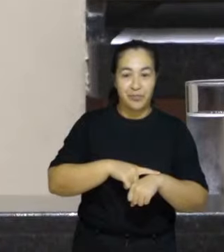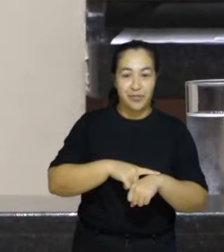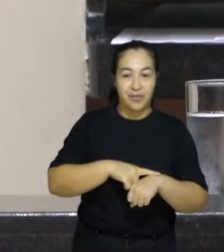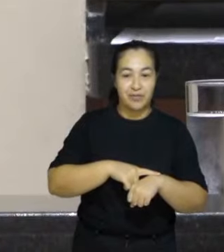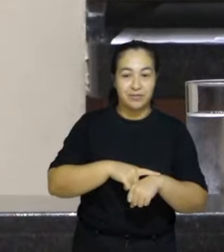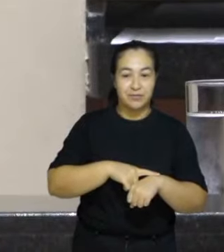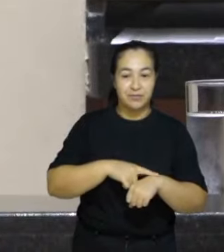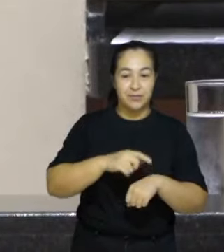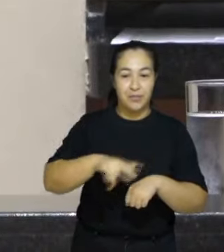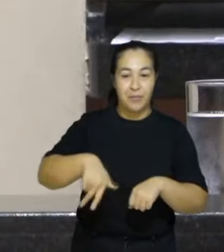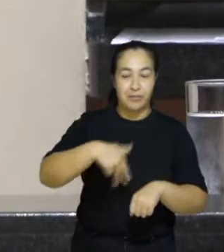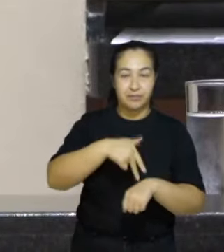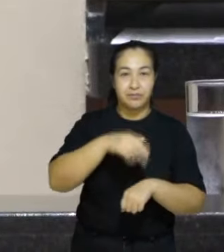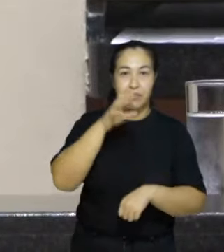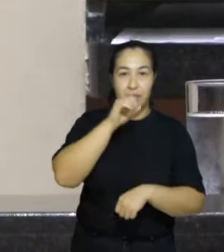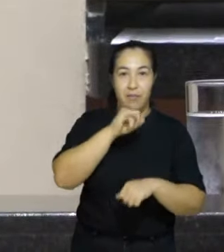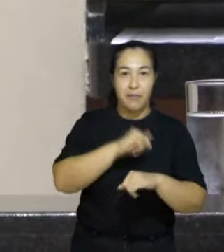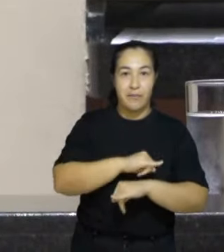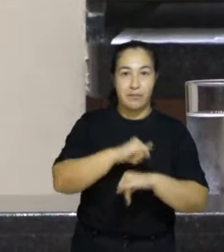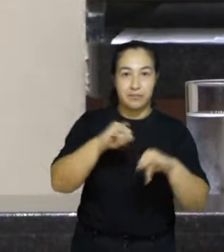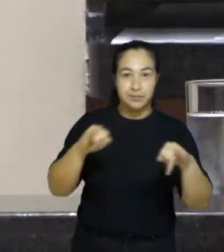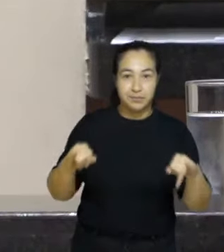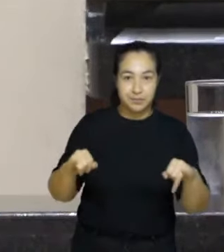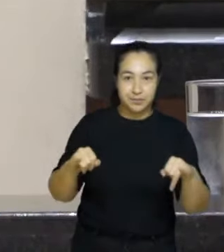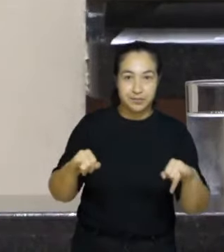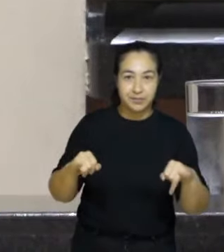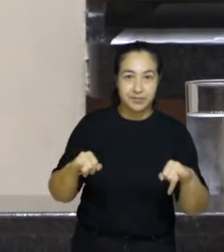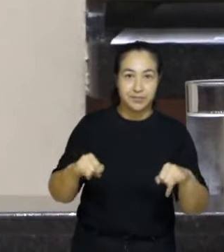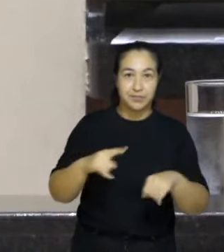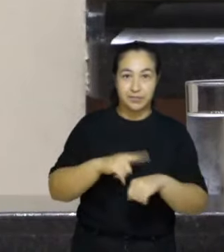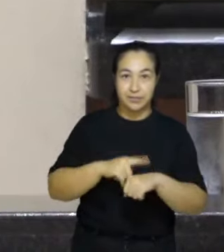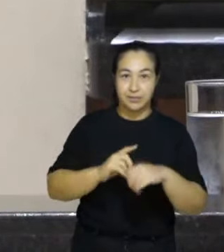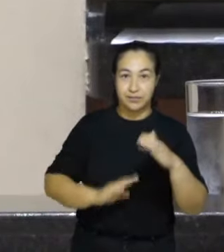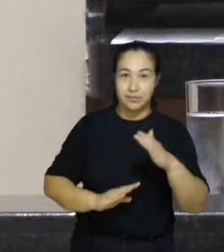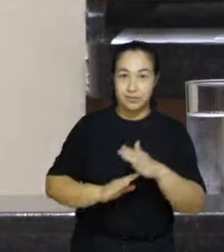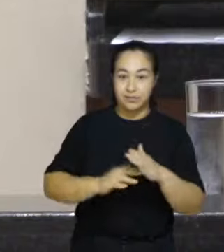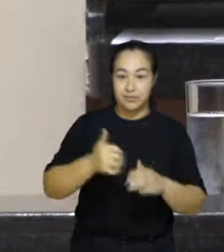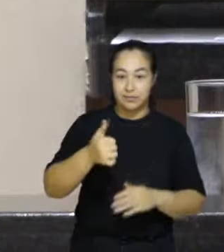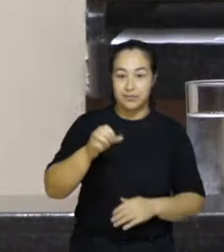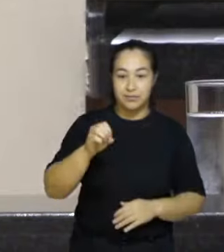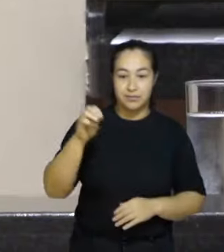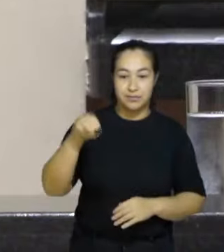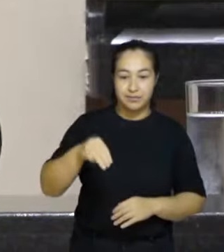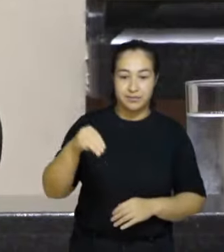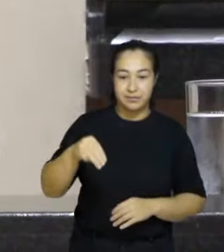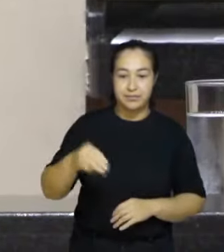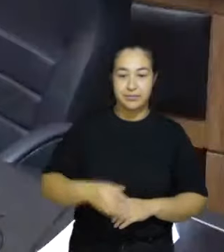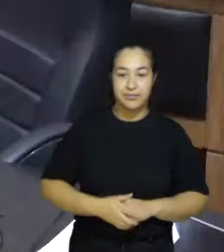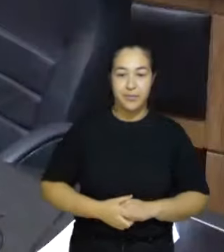falará em breves comunicações, lhe concedo o tempo de até 10 minutos.